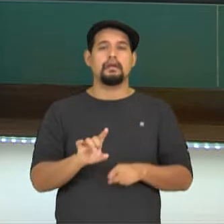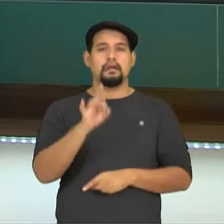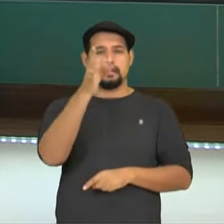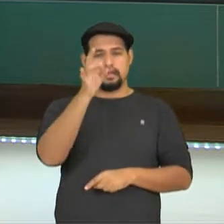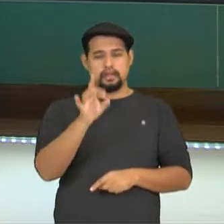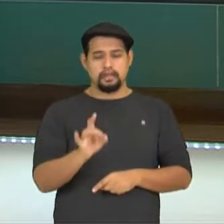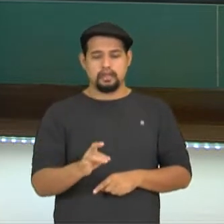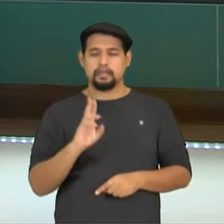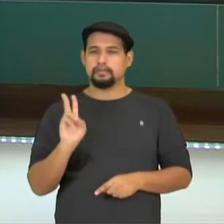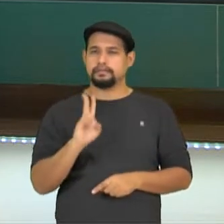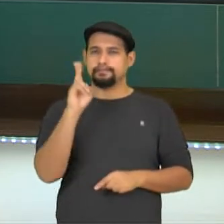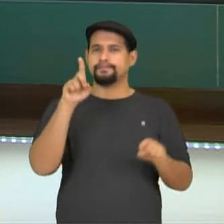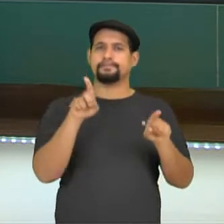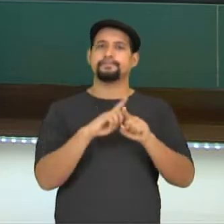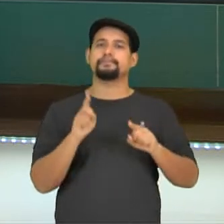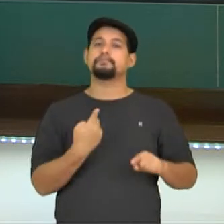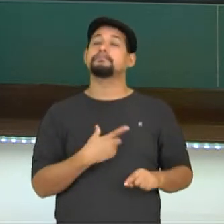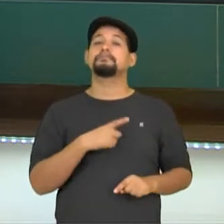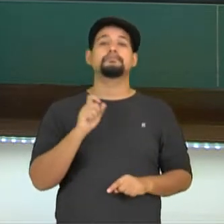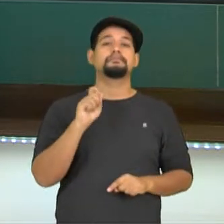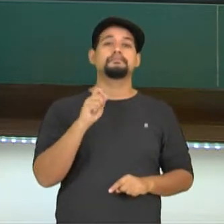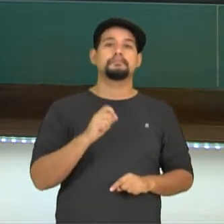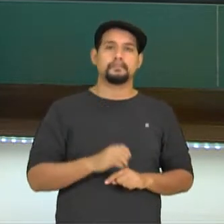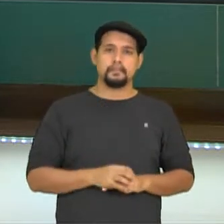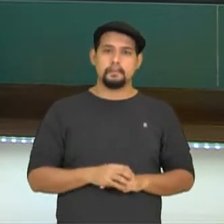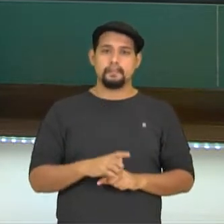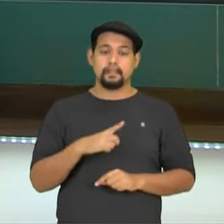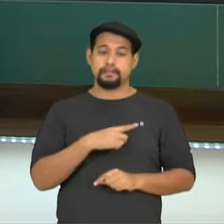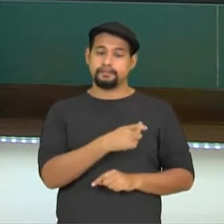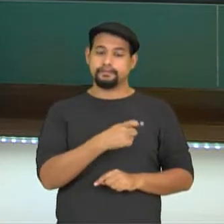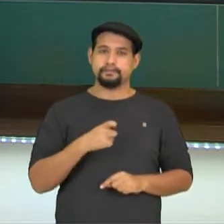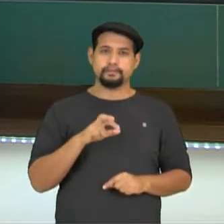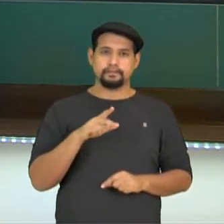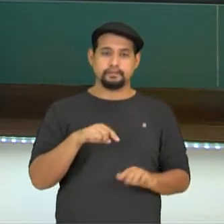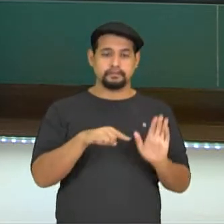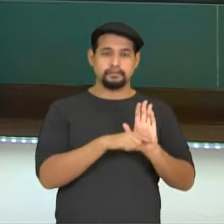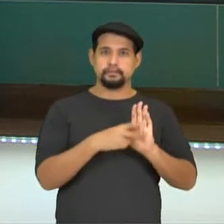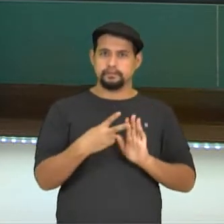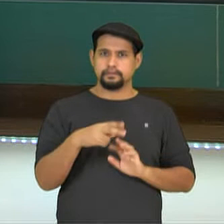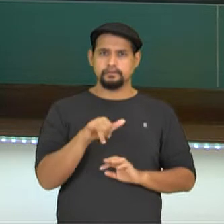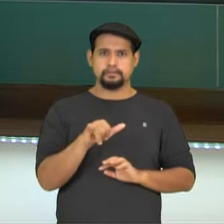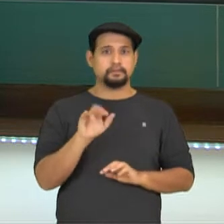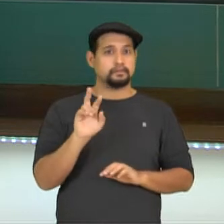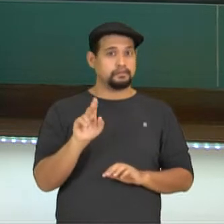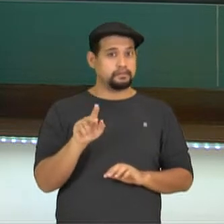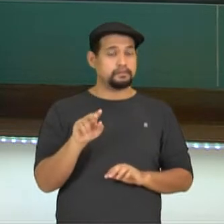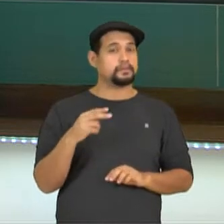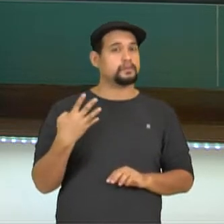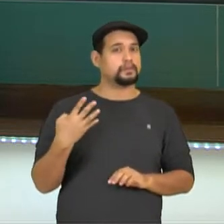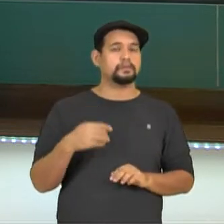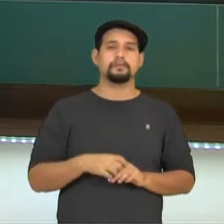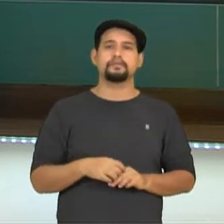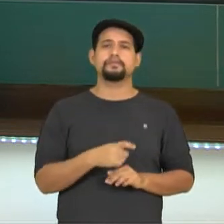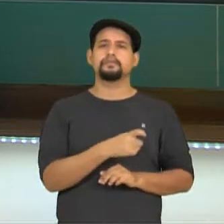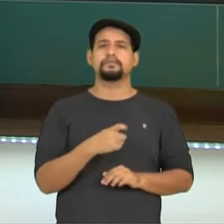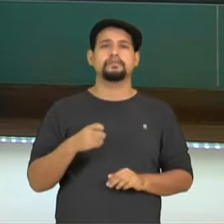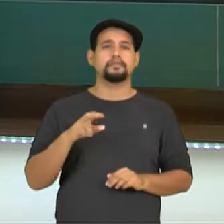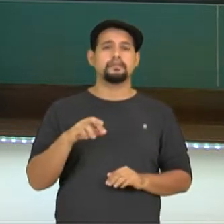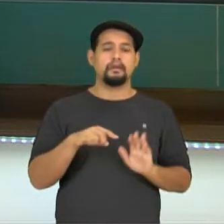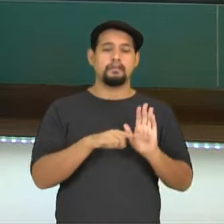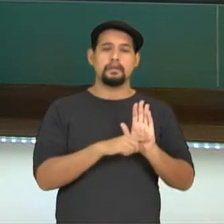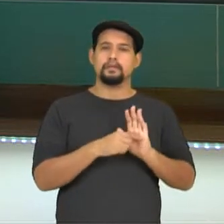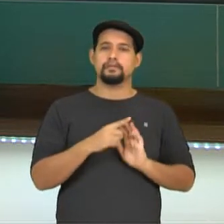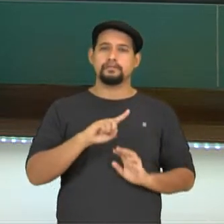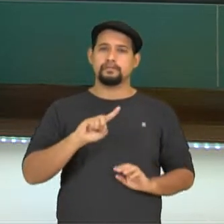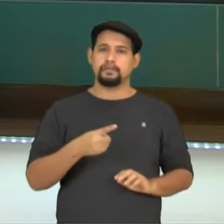cada um desses valores, nós teremos exatamente que para x igual a menos 2, y vale 4, para x igual a